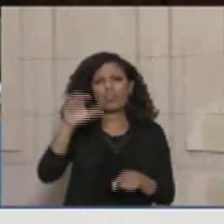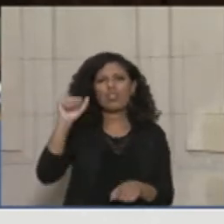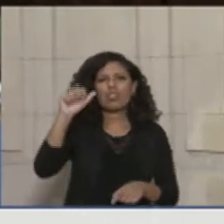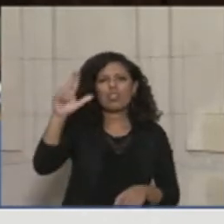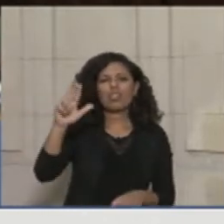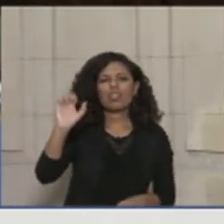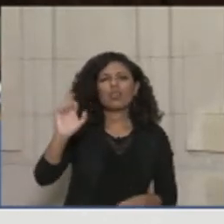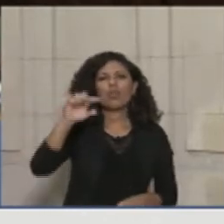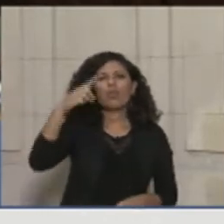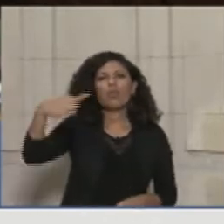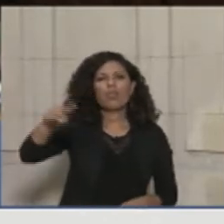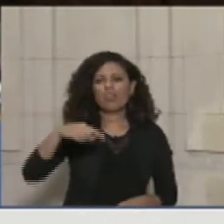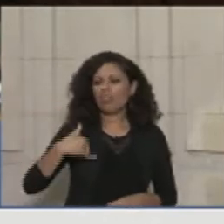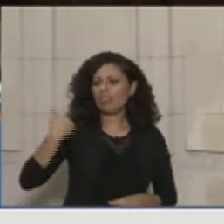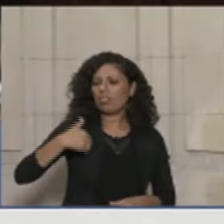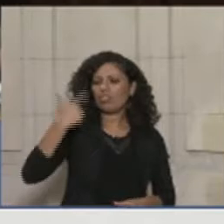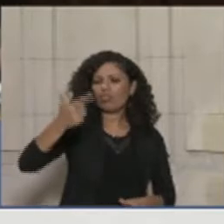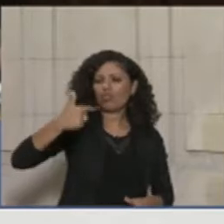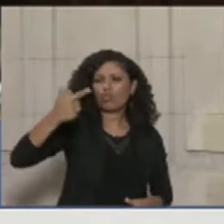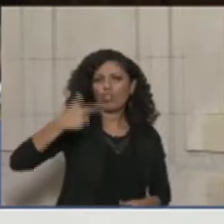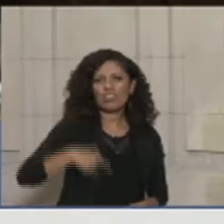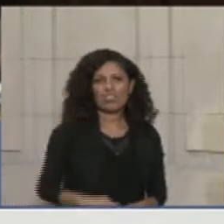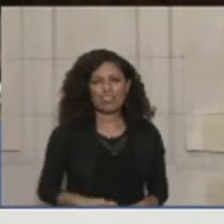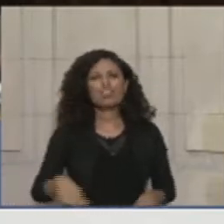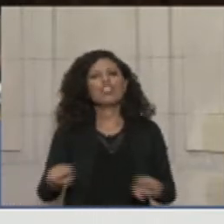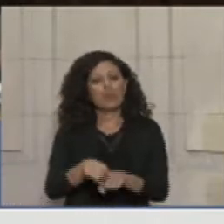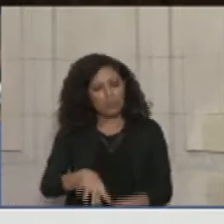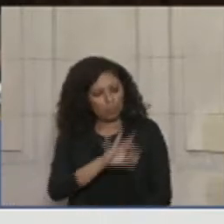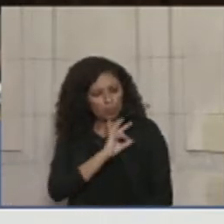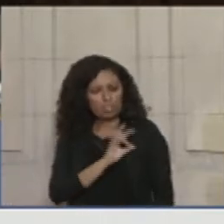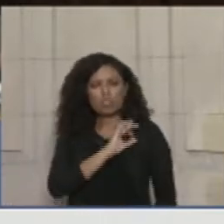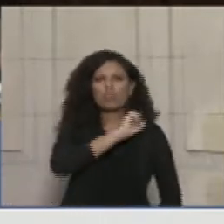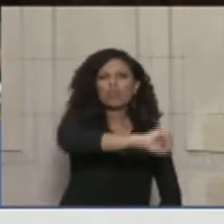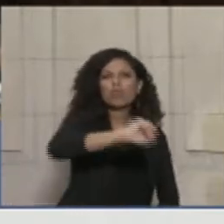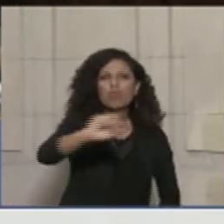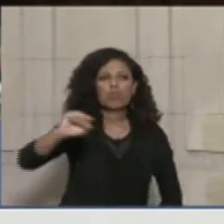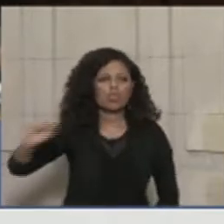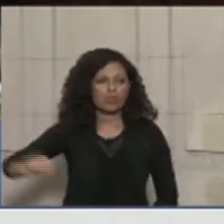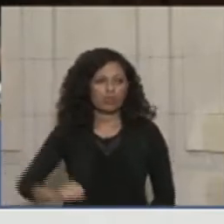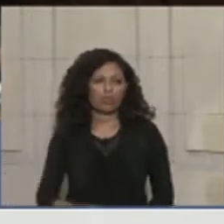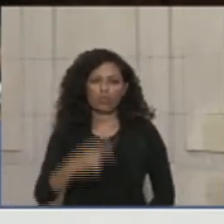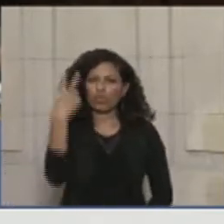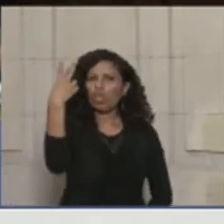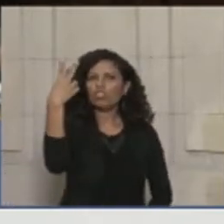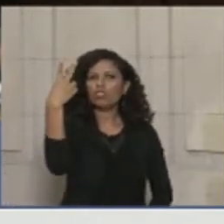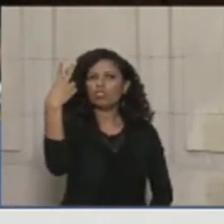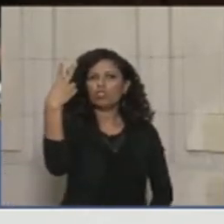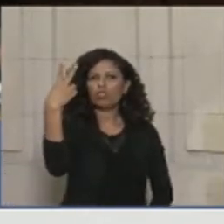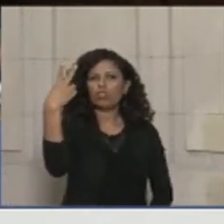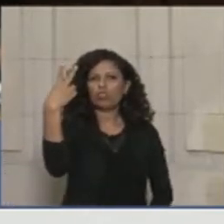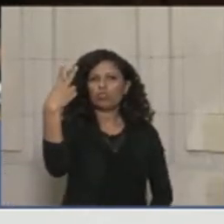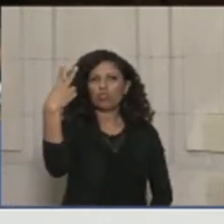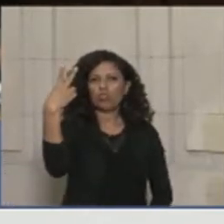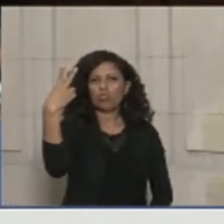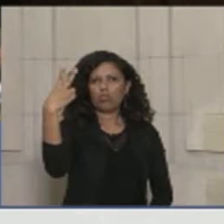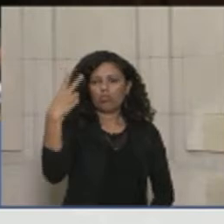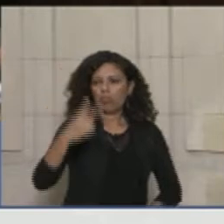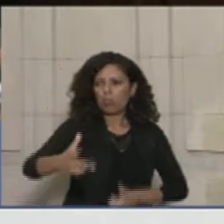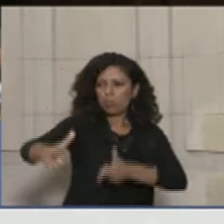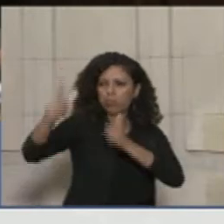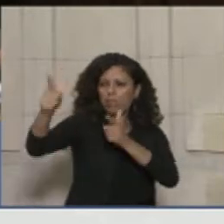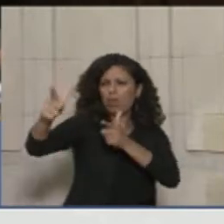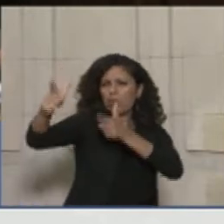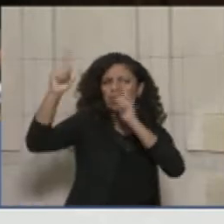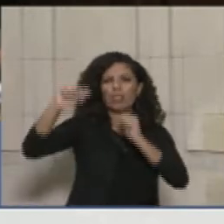bem, 12 anos, alvejado também em operações policiais, 2 tiros. Ele foi colocado dentro de uma viatura. Quando